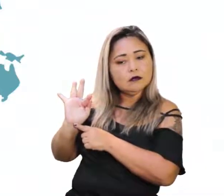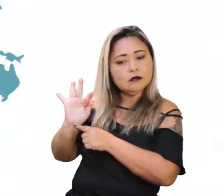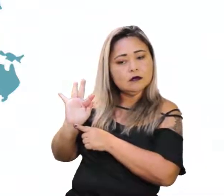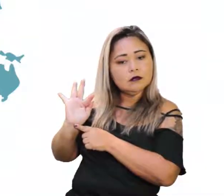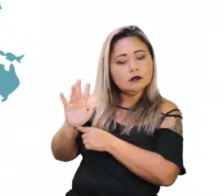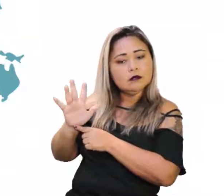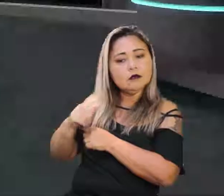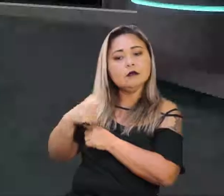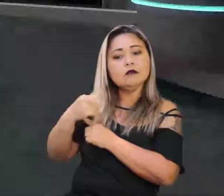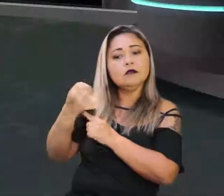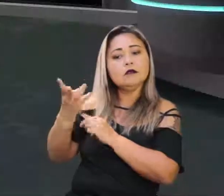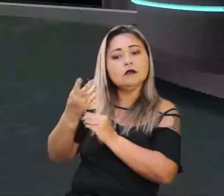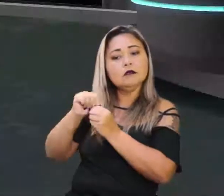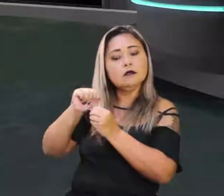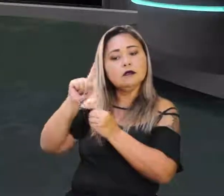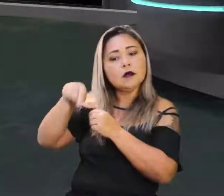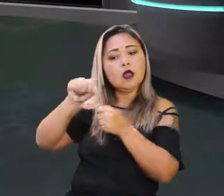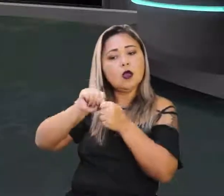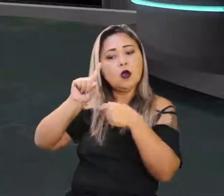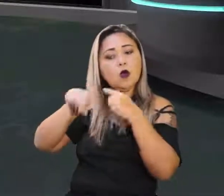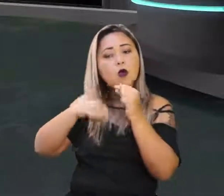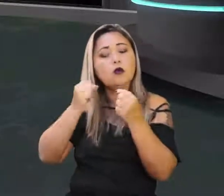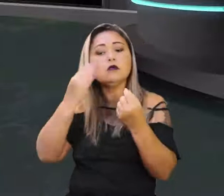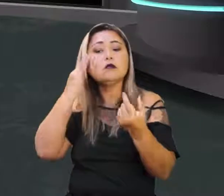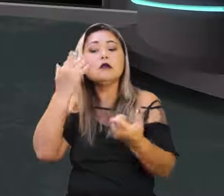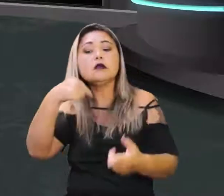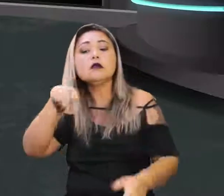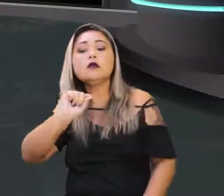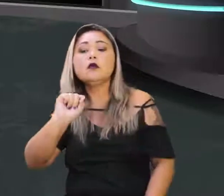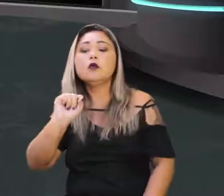arte circense, para vocês entenderem um pouco aí